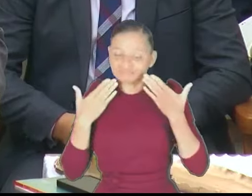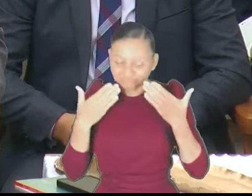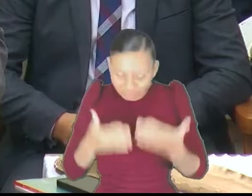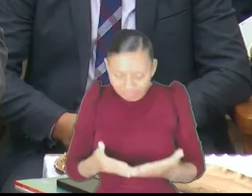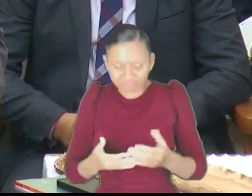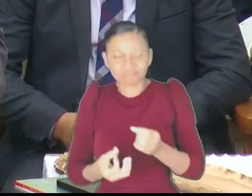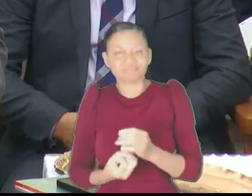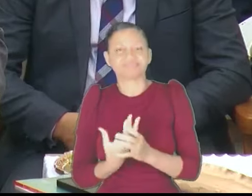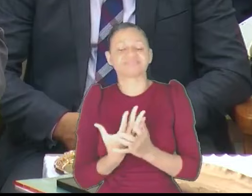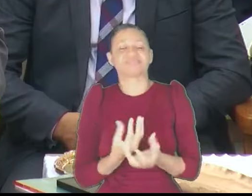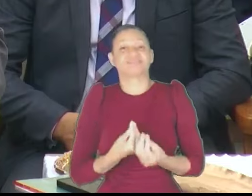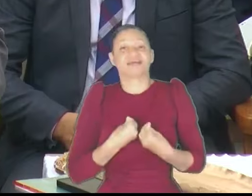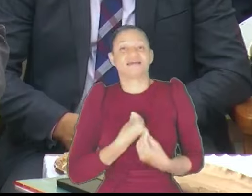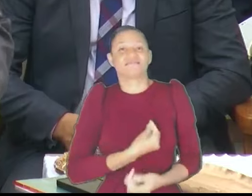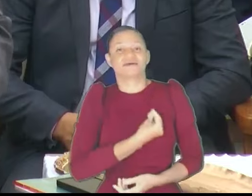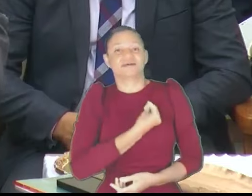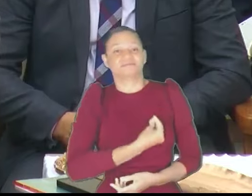de vida.